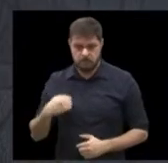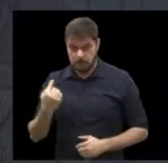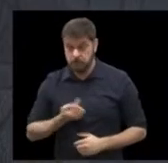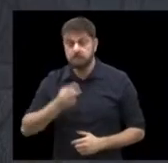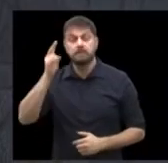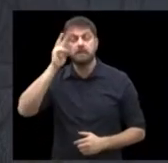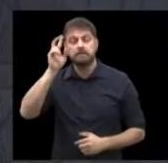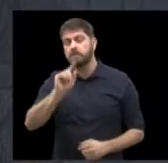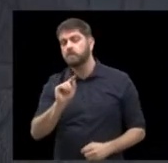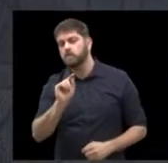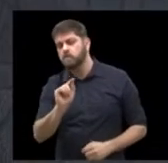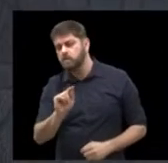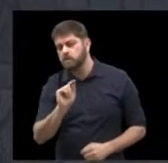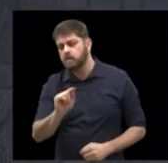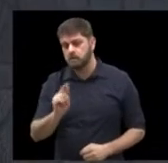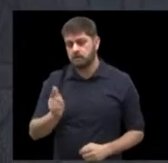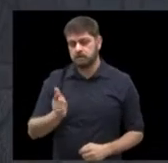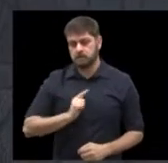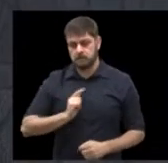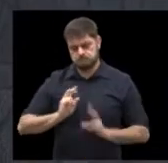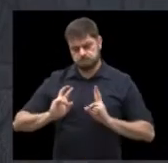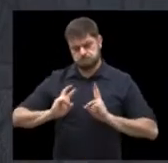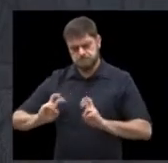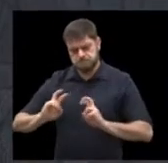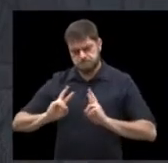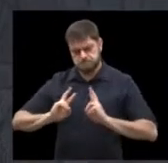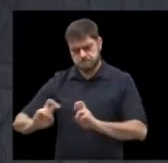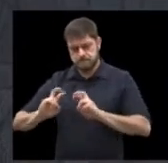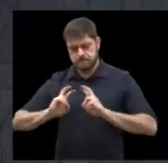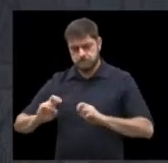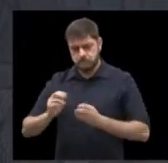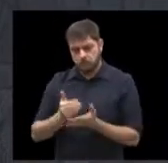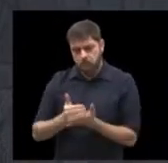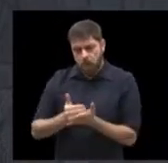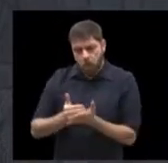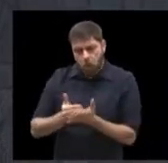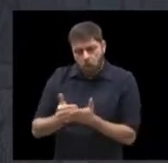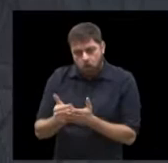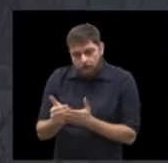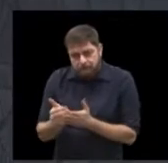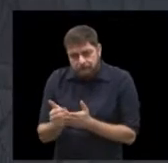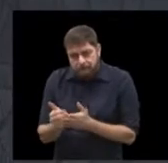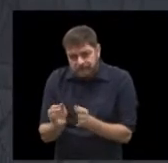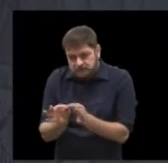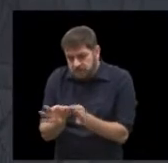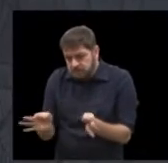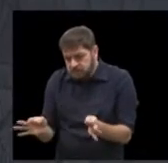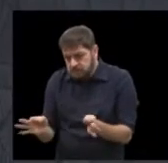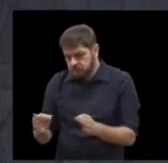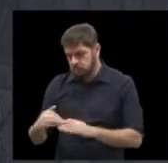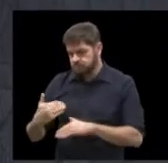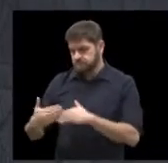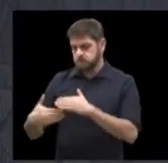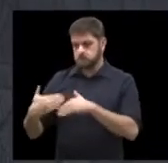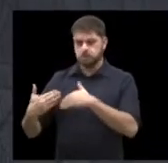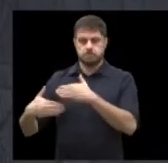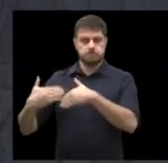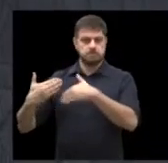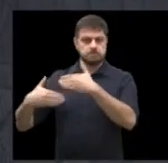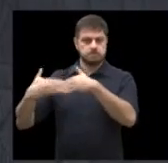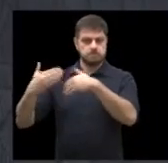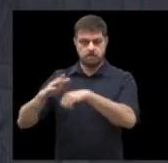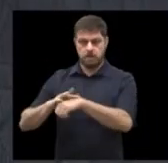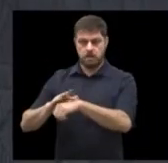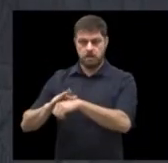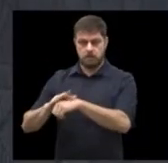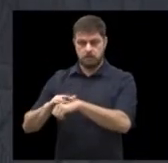que lembrar que são sintomas que às vezes começam muito sutil e que vem, dependendo da evolução